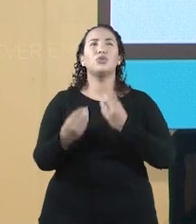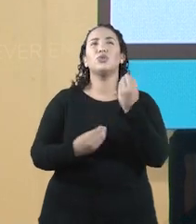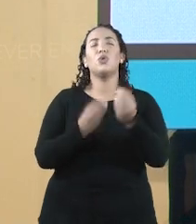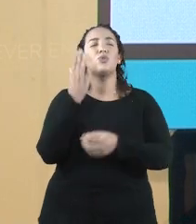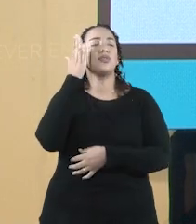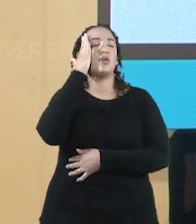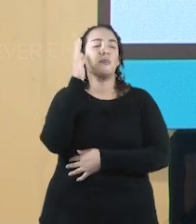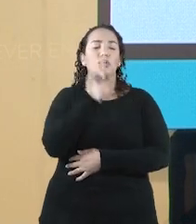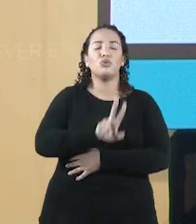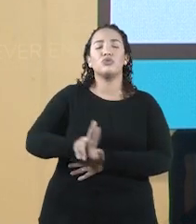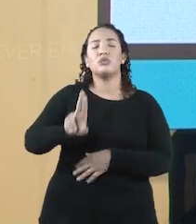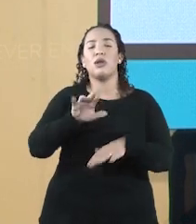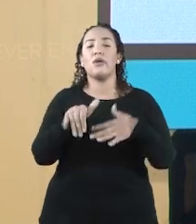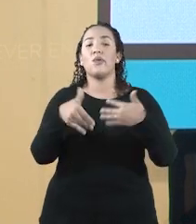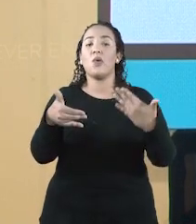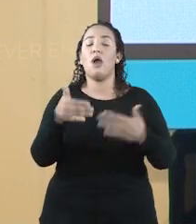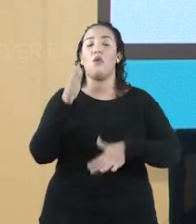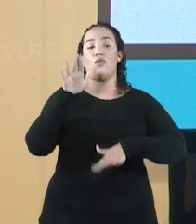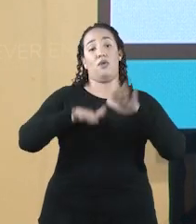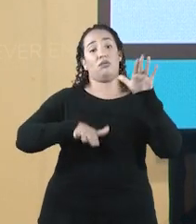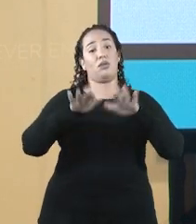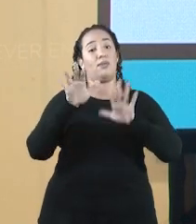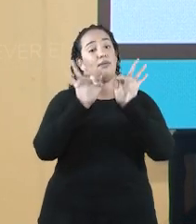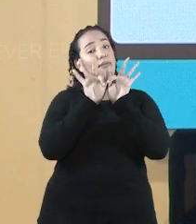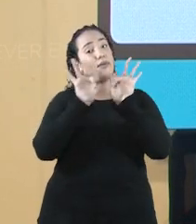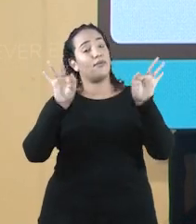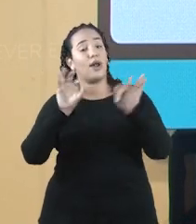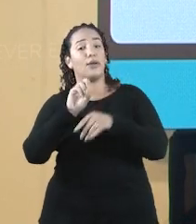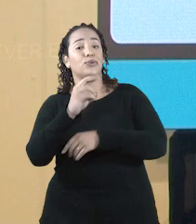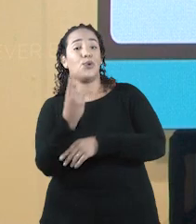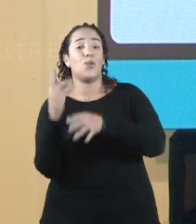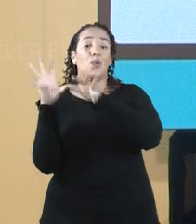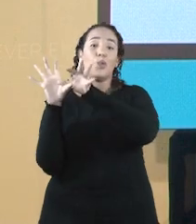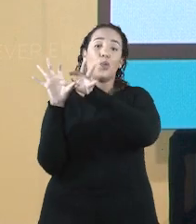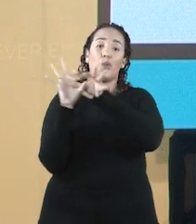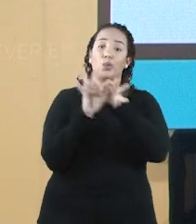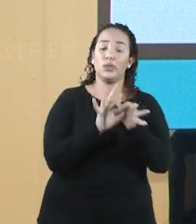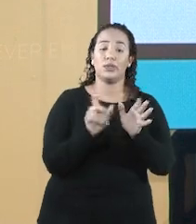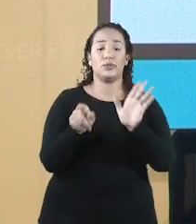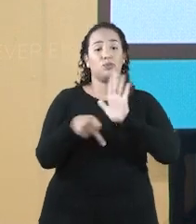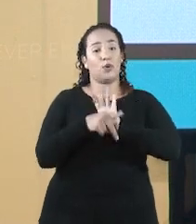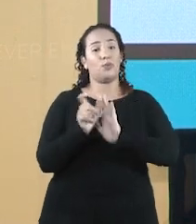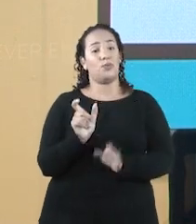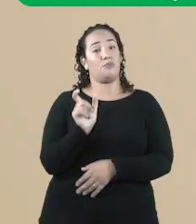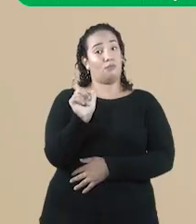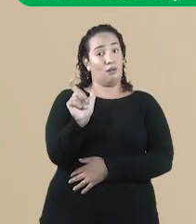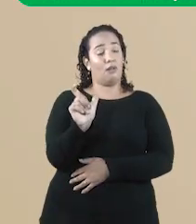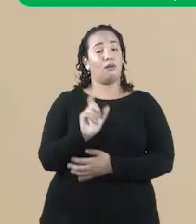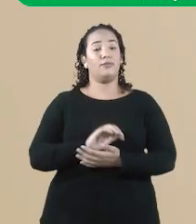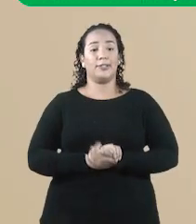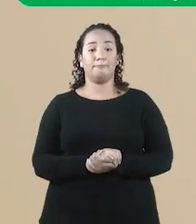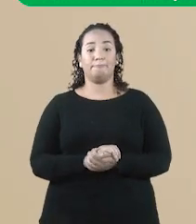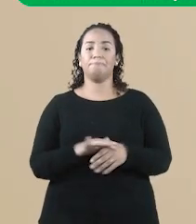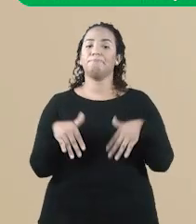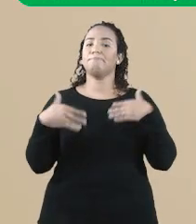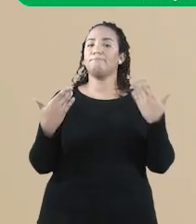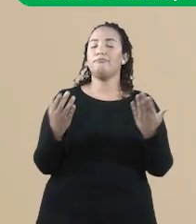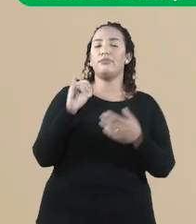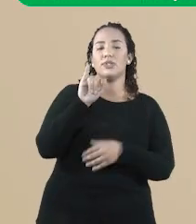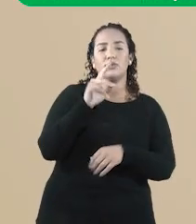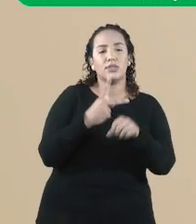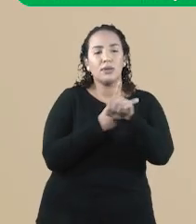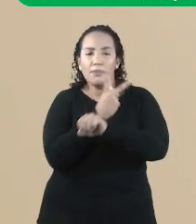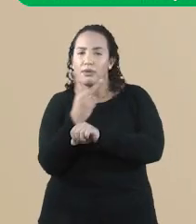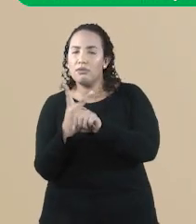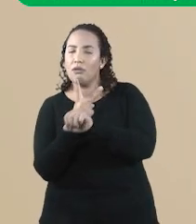qual significado que você está procurando, depende da frase ou do contexto em que a palavra é usada. Então, quando você